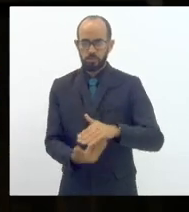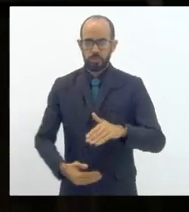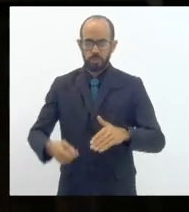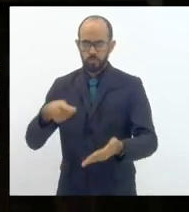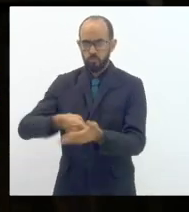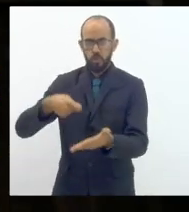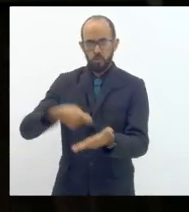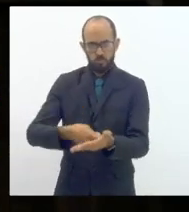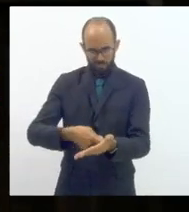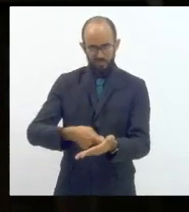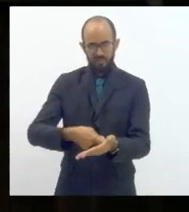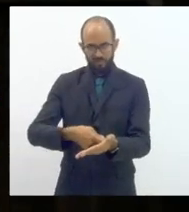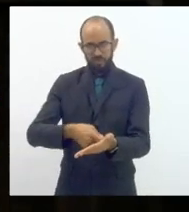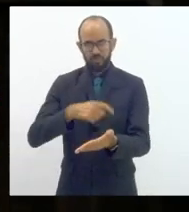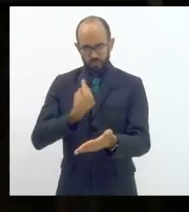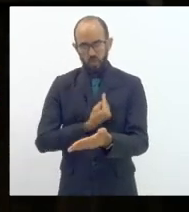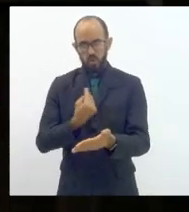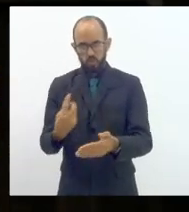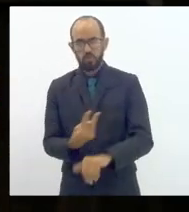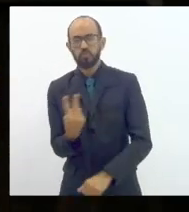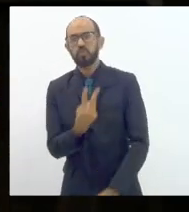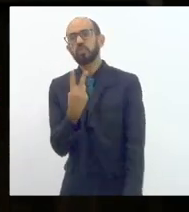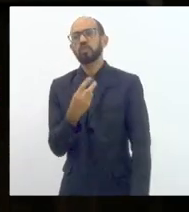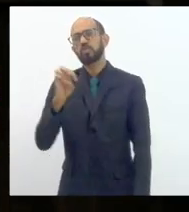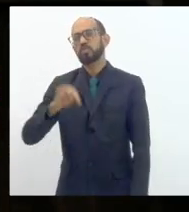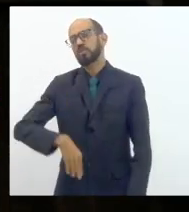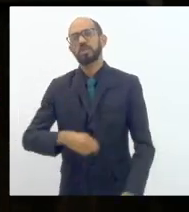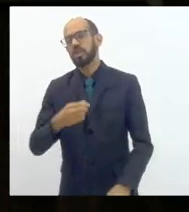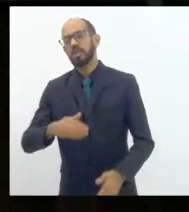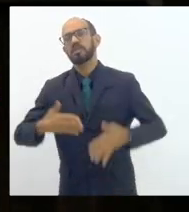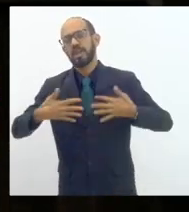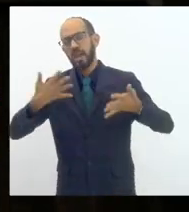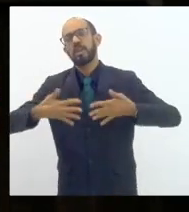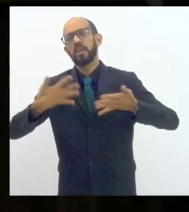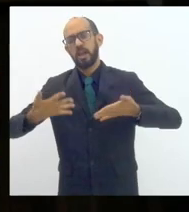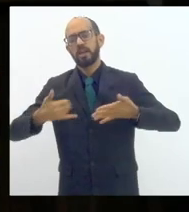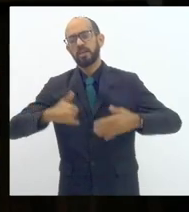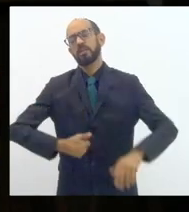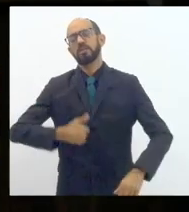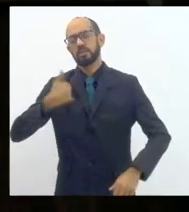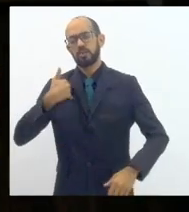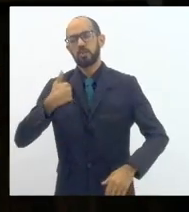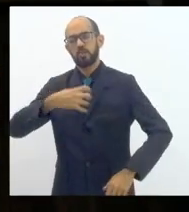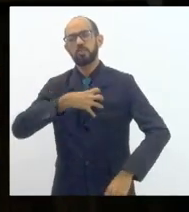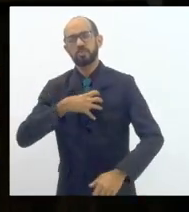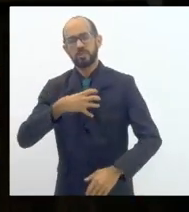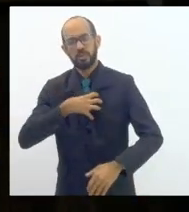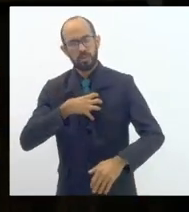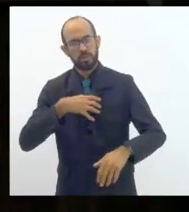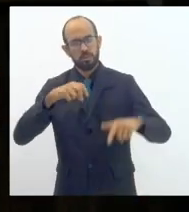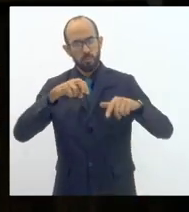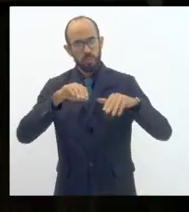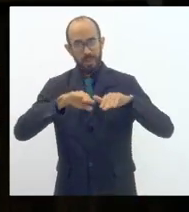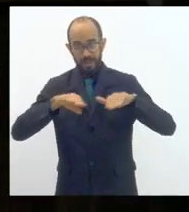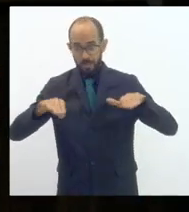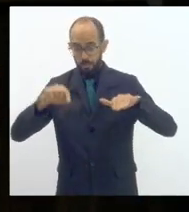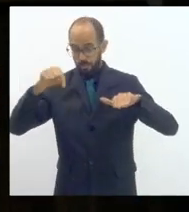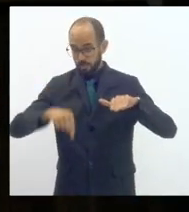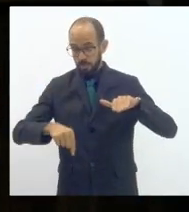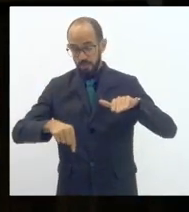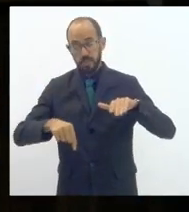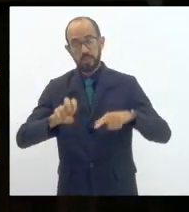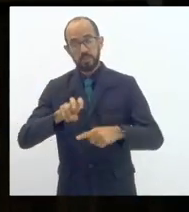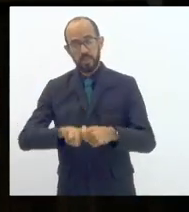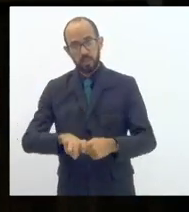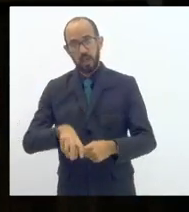vencedores só por isso. Se alegre e se orgulhe de si mesmo, porque por estar sentado nessa mesa, você já é o melhor de si.